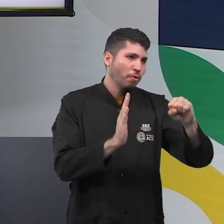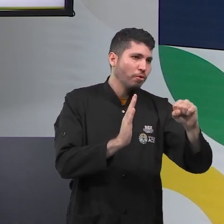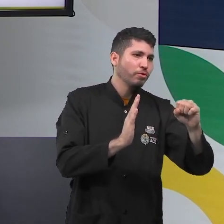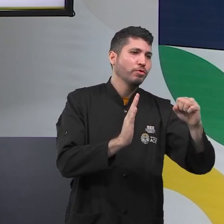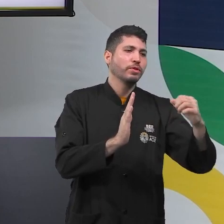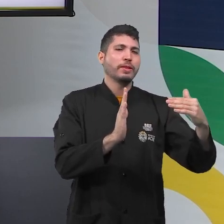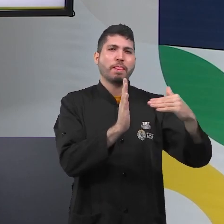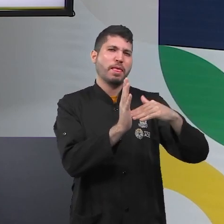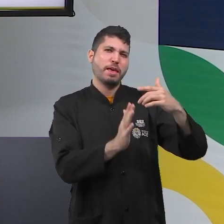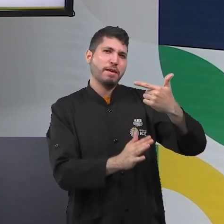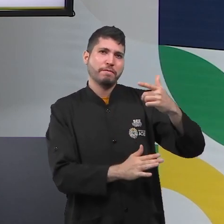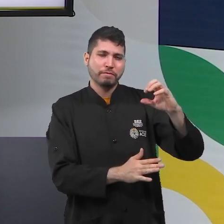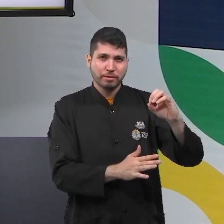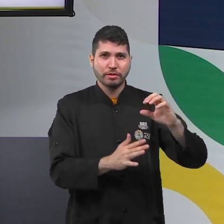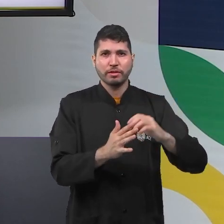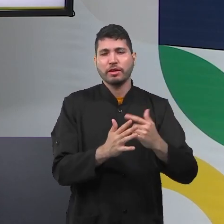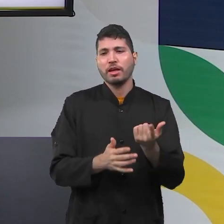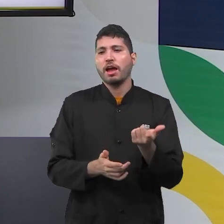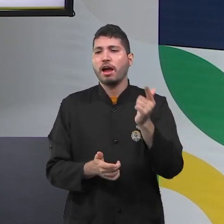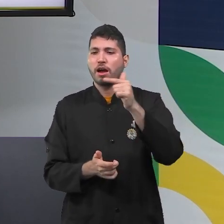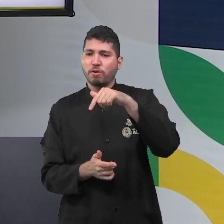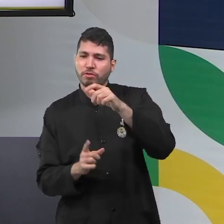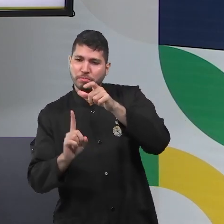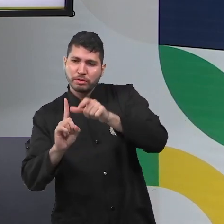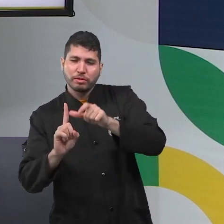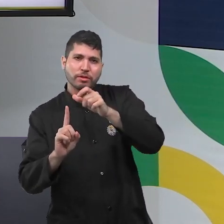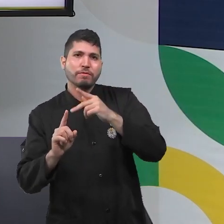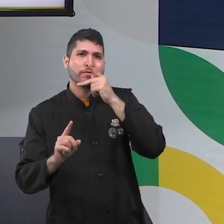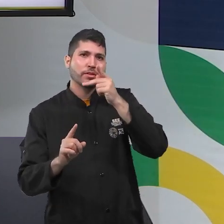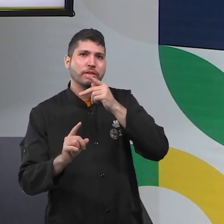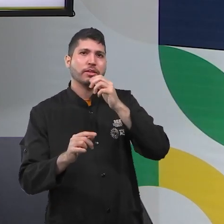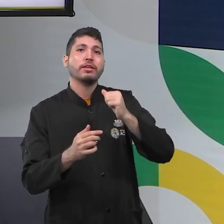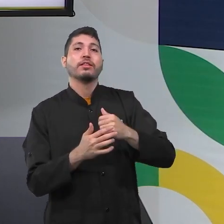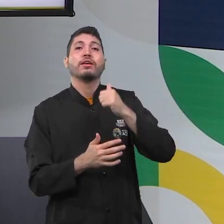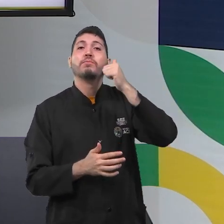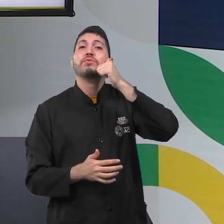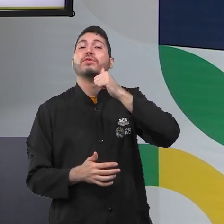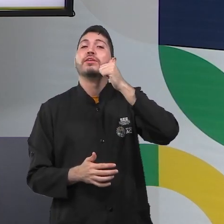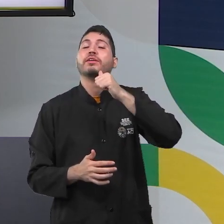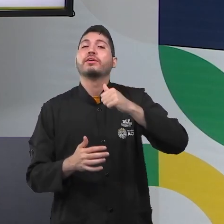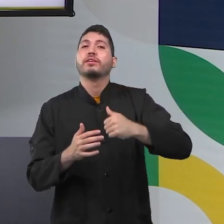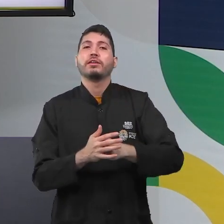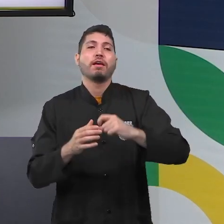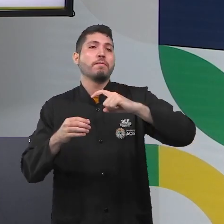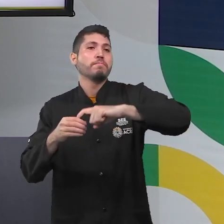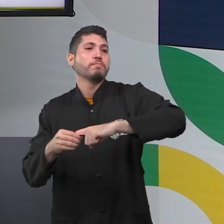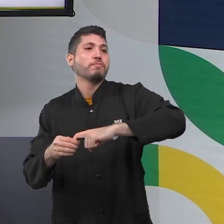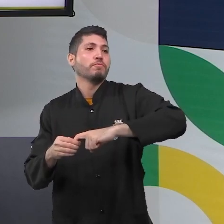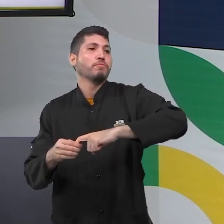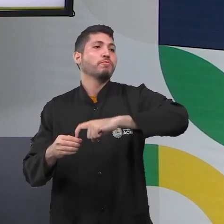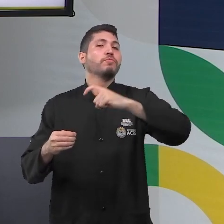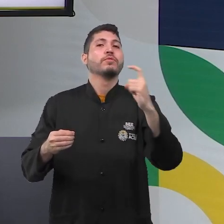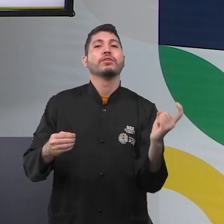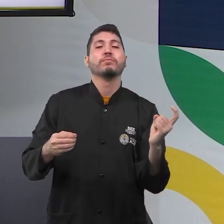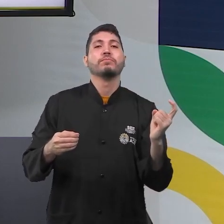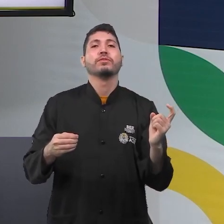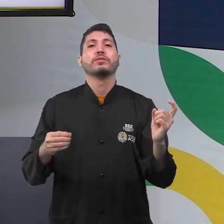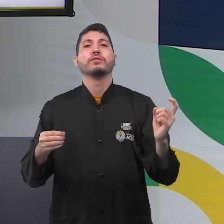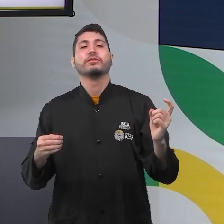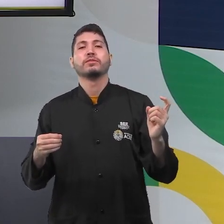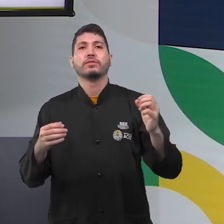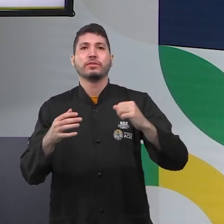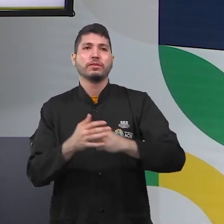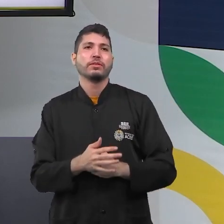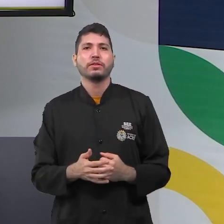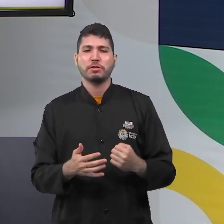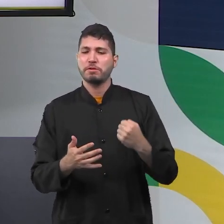mais contemporânea, daquela mulher que tem mais, que tem a sua autonomia, que tem a sua independência, né? Então se questiona esses papéis